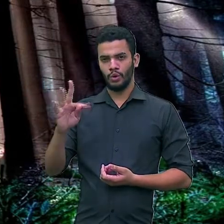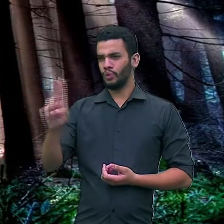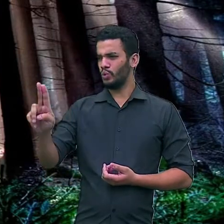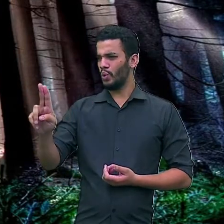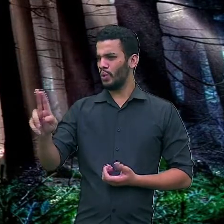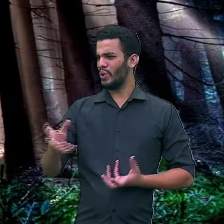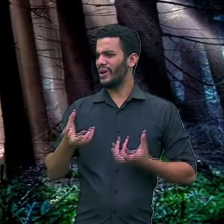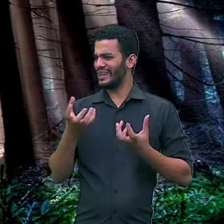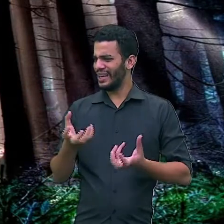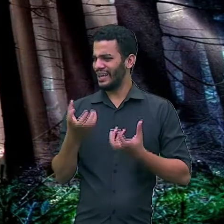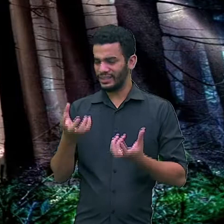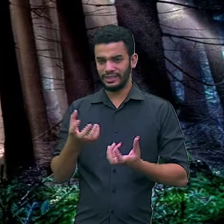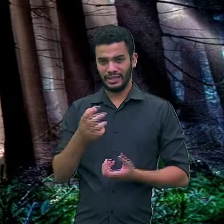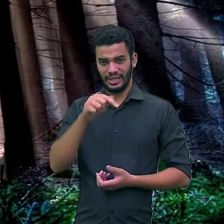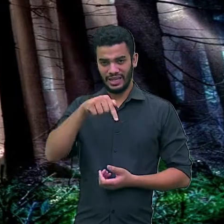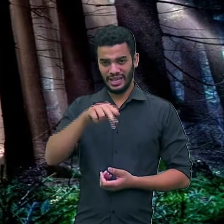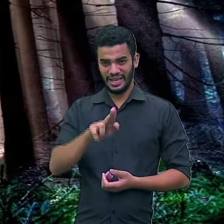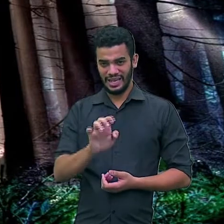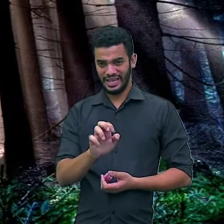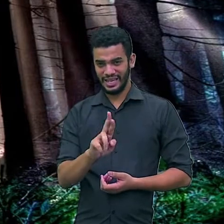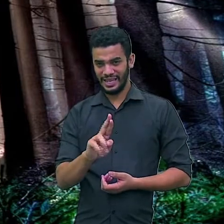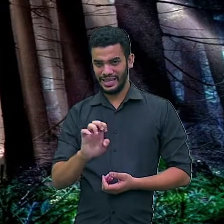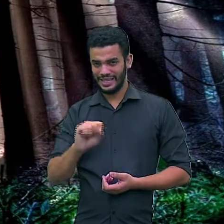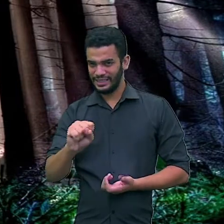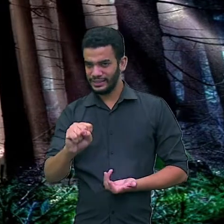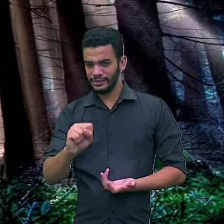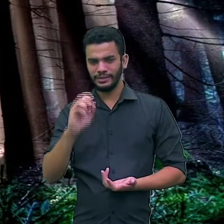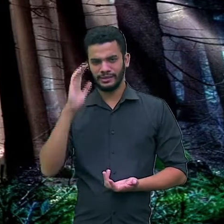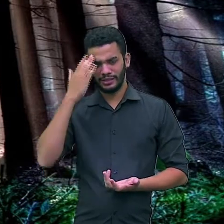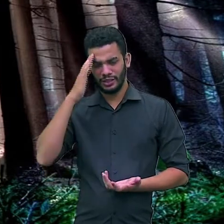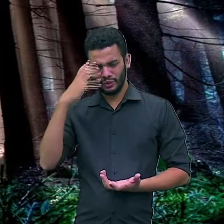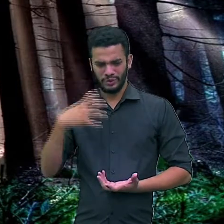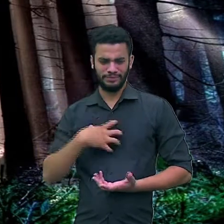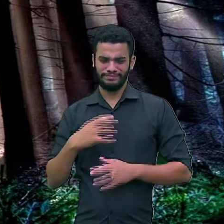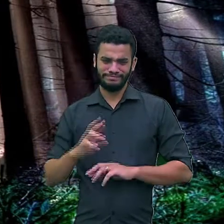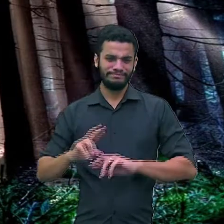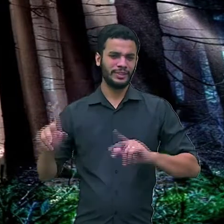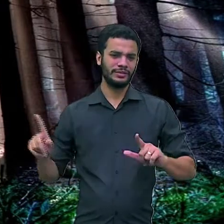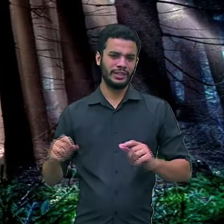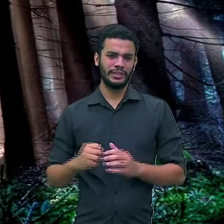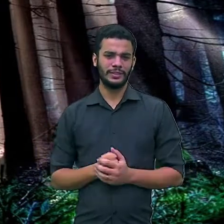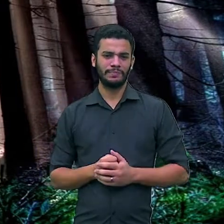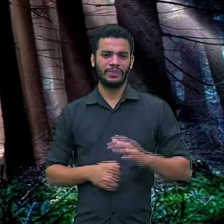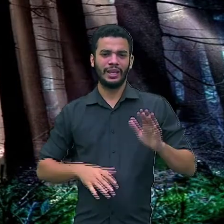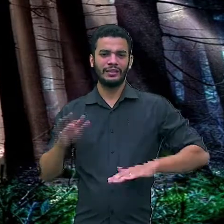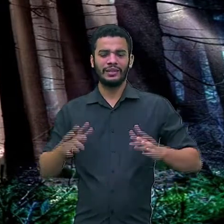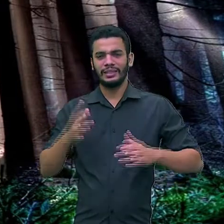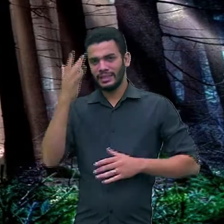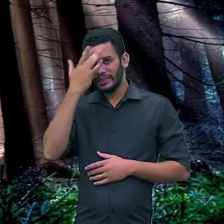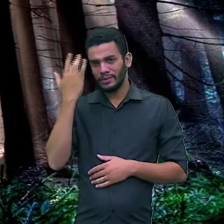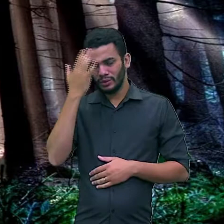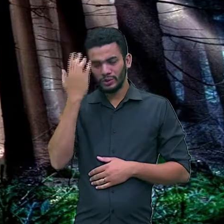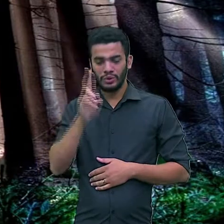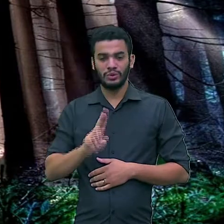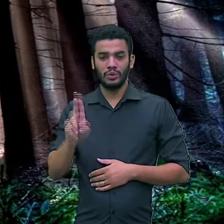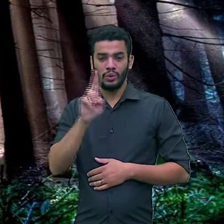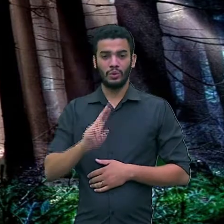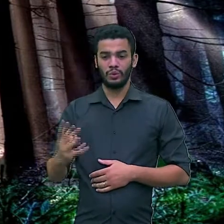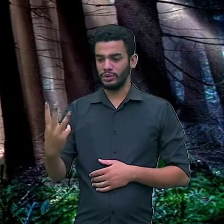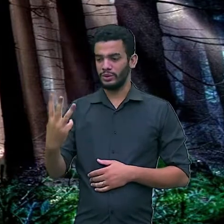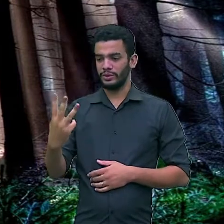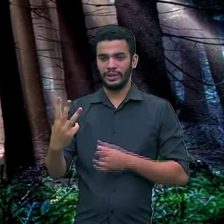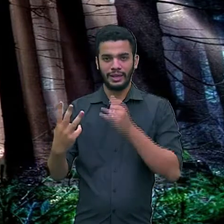gente que acaba utilizando o tu com um verbo numa conjugação de terceira pessoa ou primeira, ou até